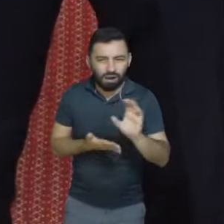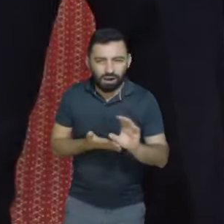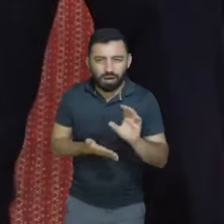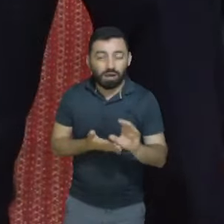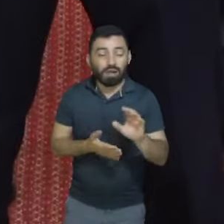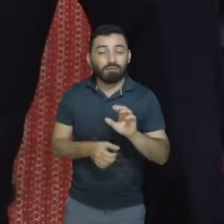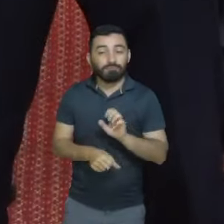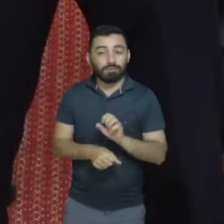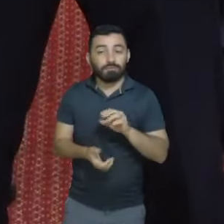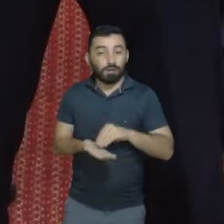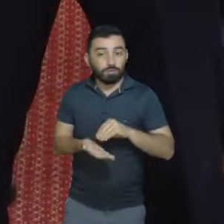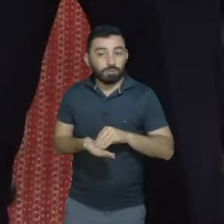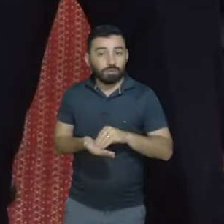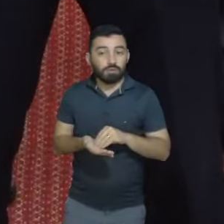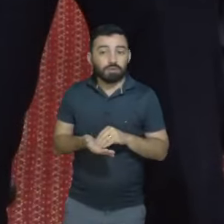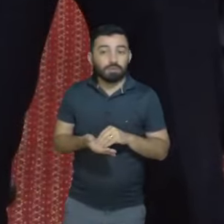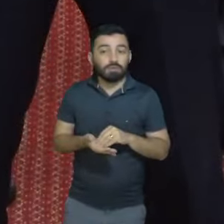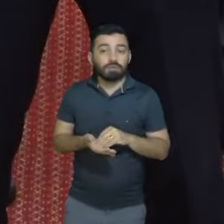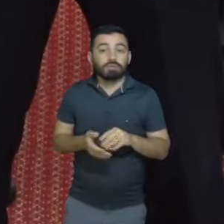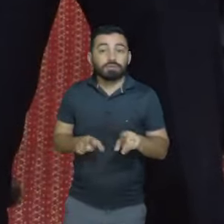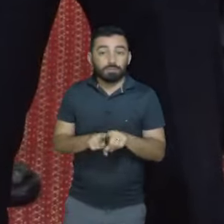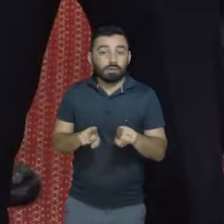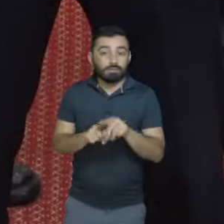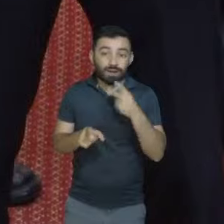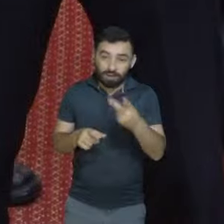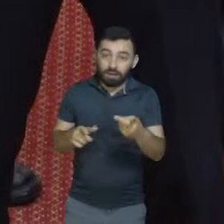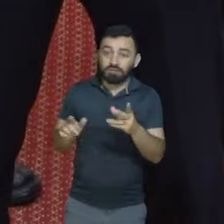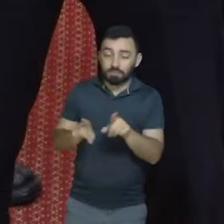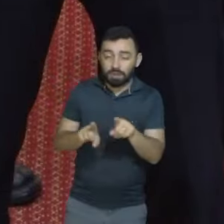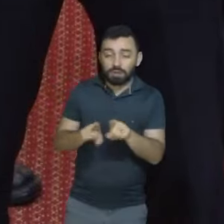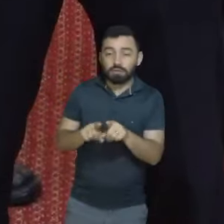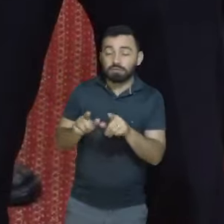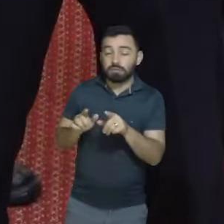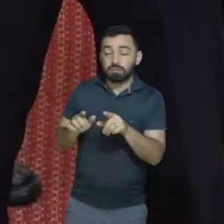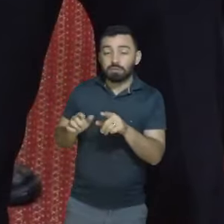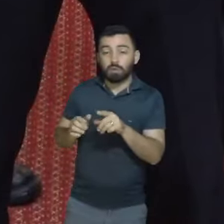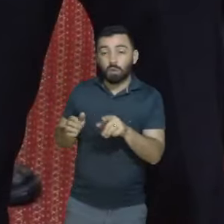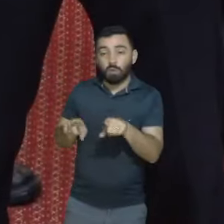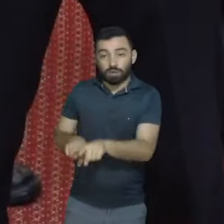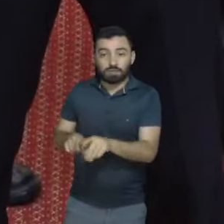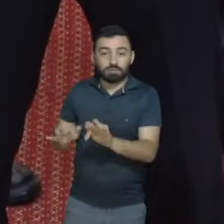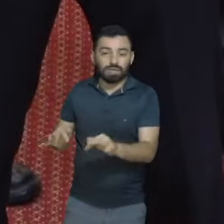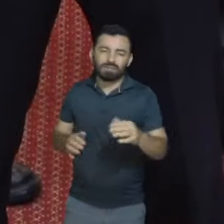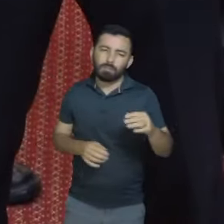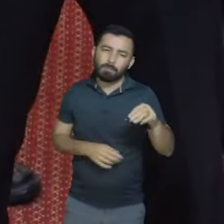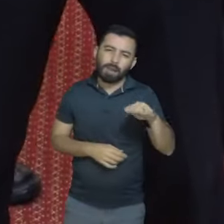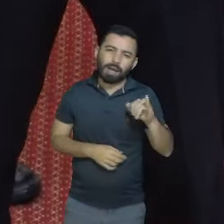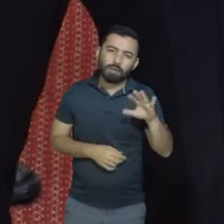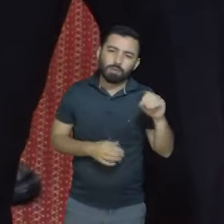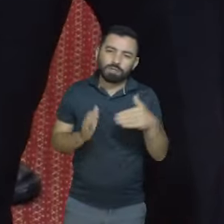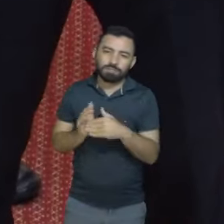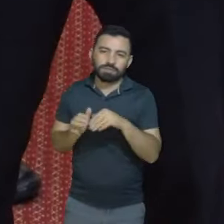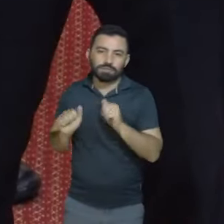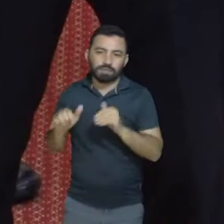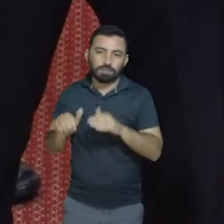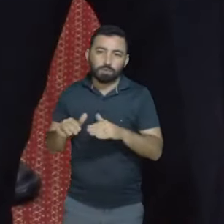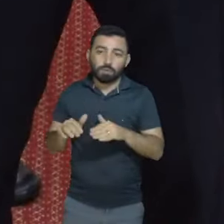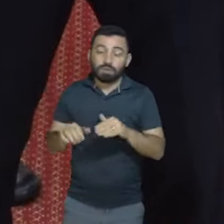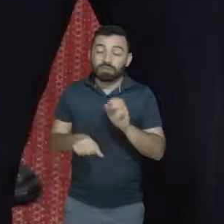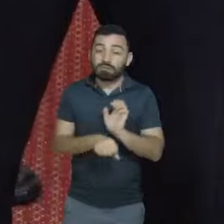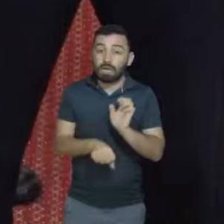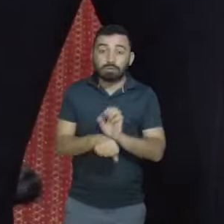feita e já se falava no convênio simplificado. De maio até setembro, o Estado de Santa Catarina não conseguiu